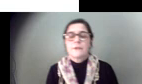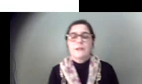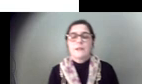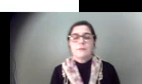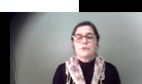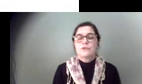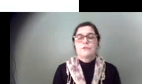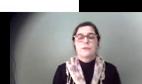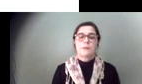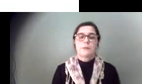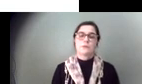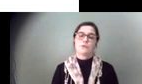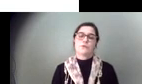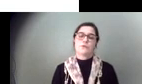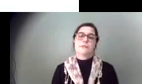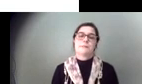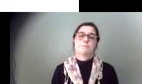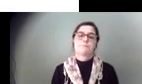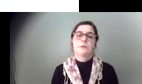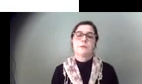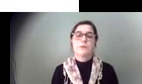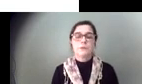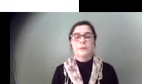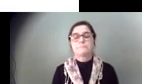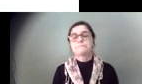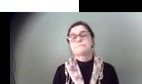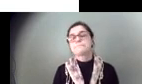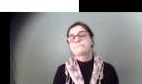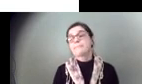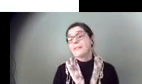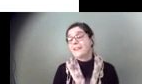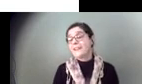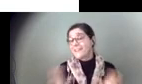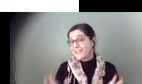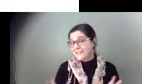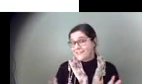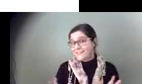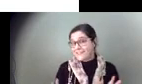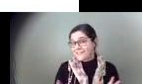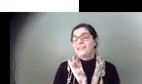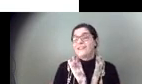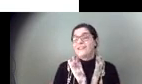proveitosa, né, produtiva aí para todos nós. Muito bem.